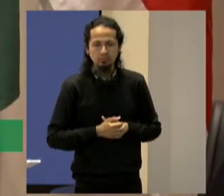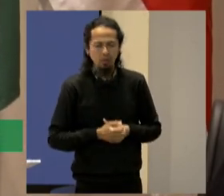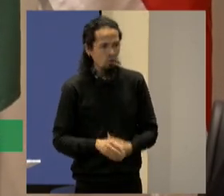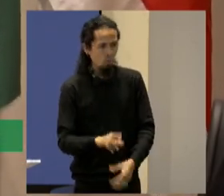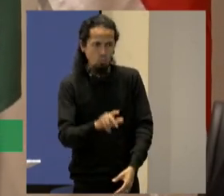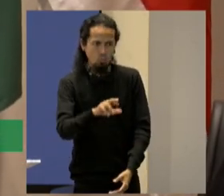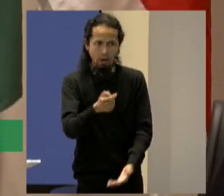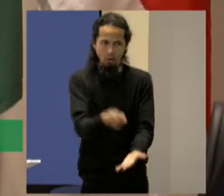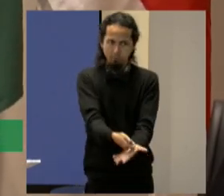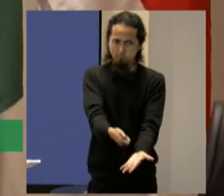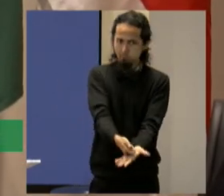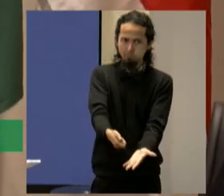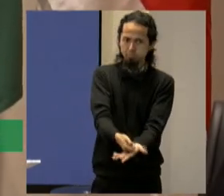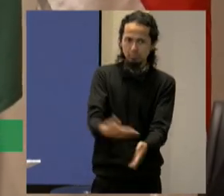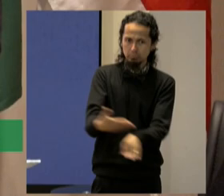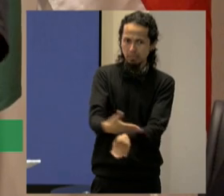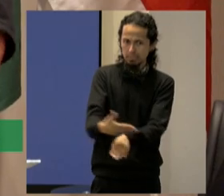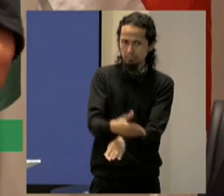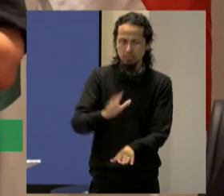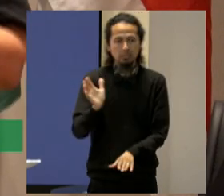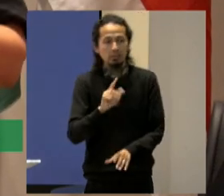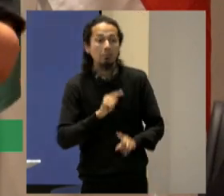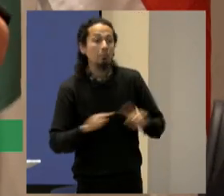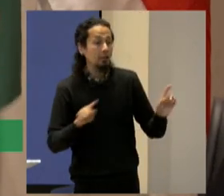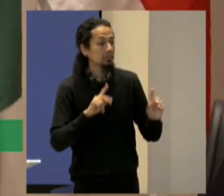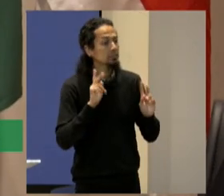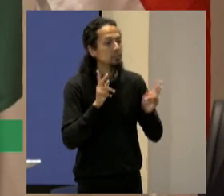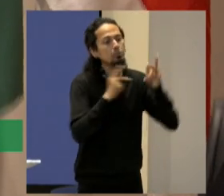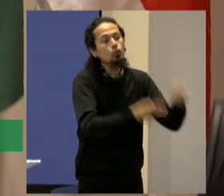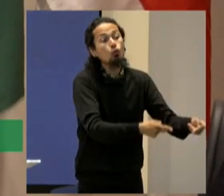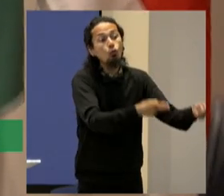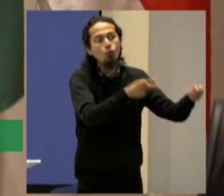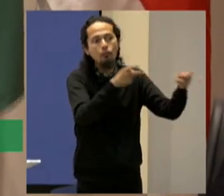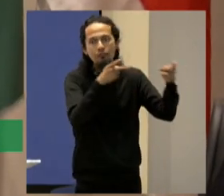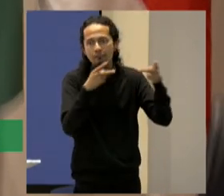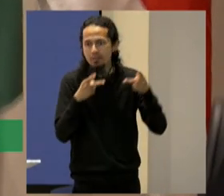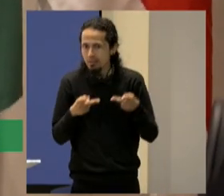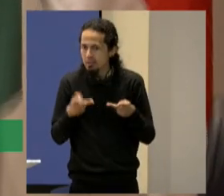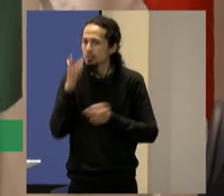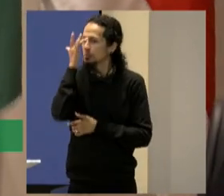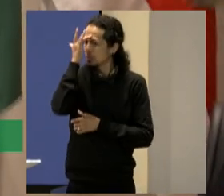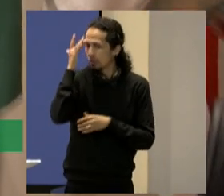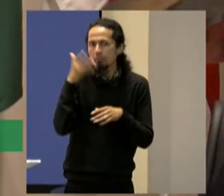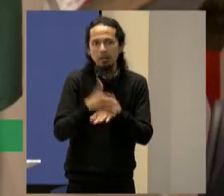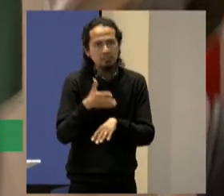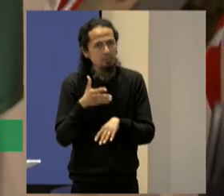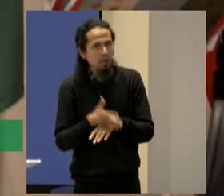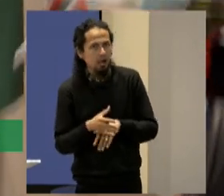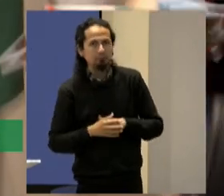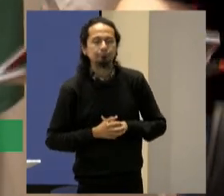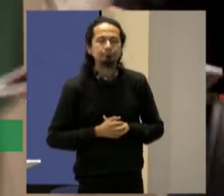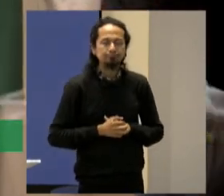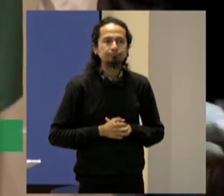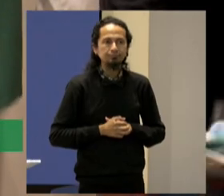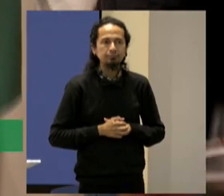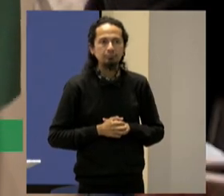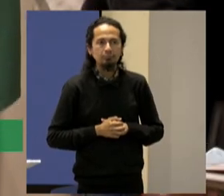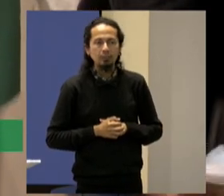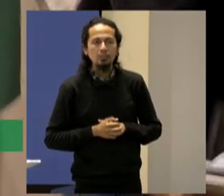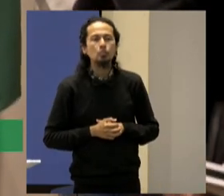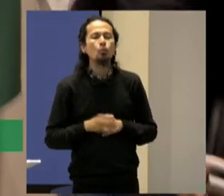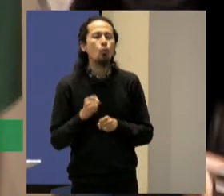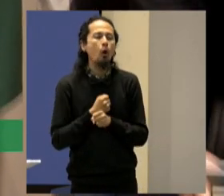grupo, né? Mas a gente está sempre fazendo convite. Então, a gente faz esses encontros. No ano